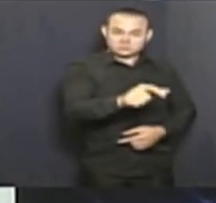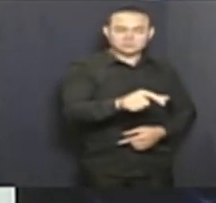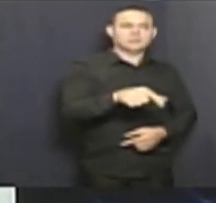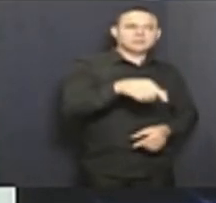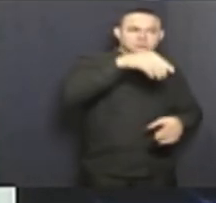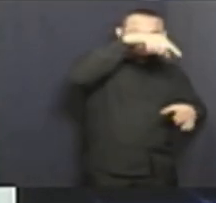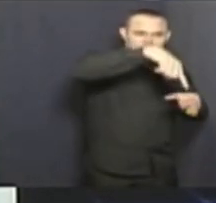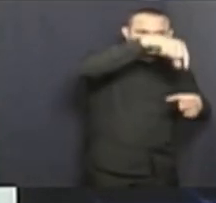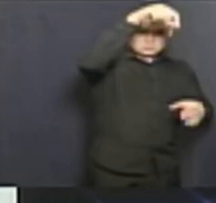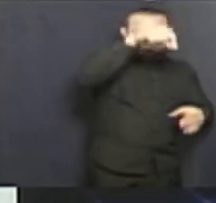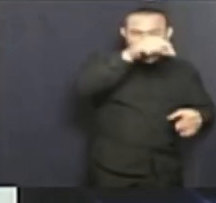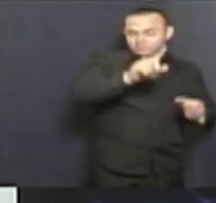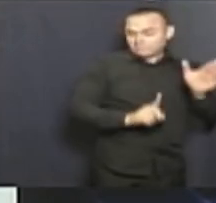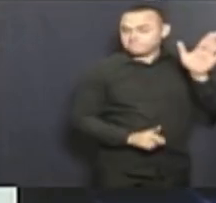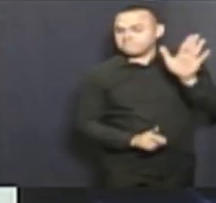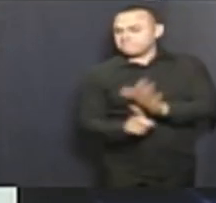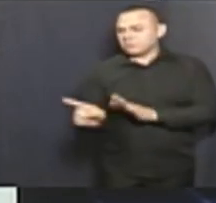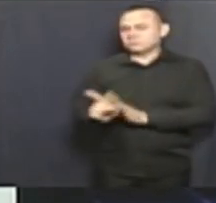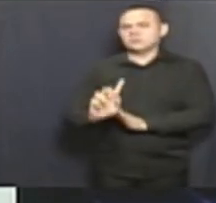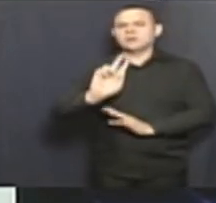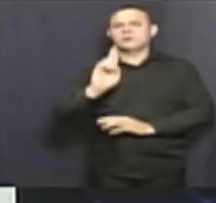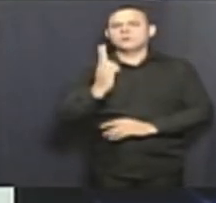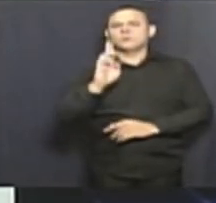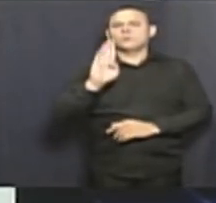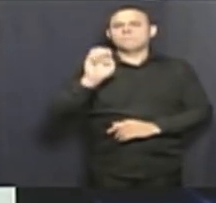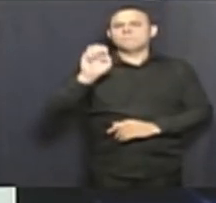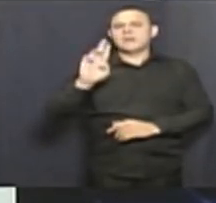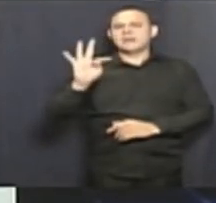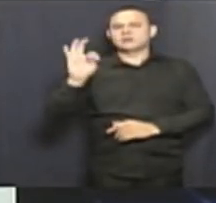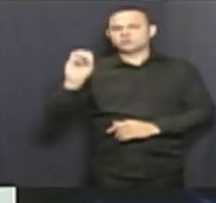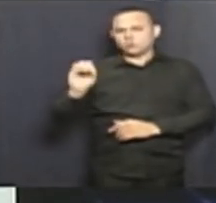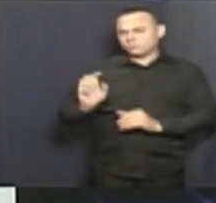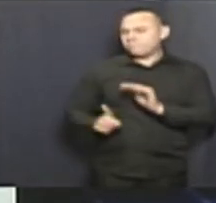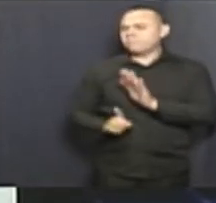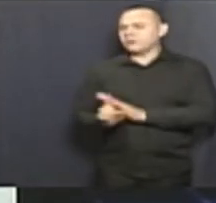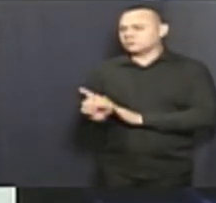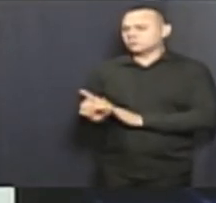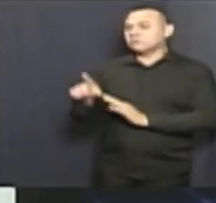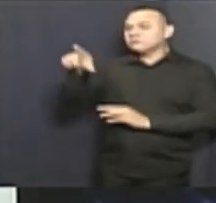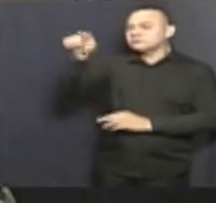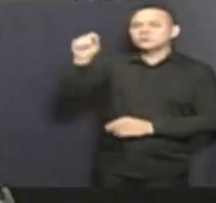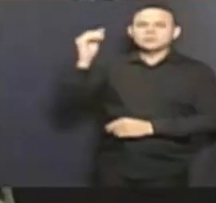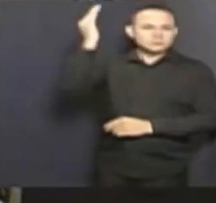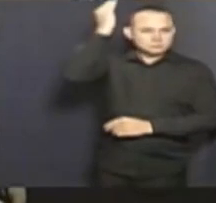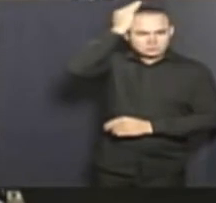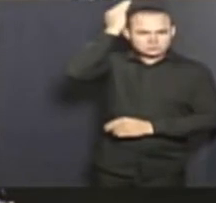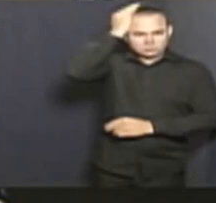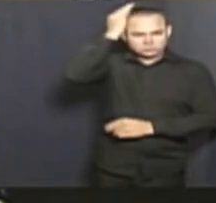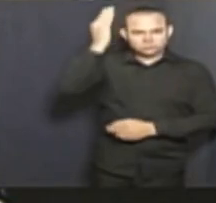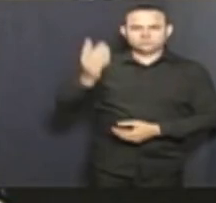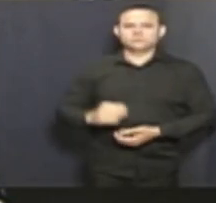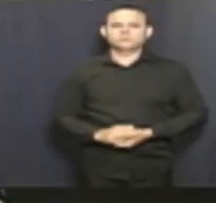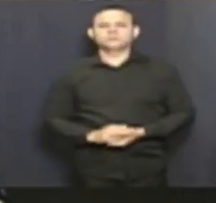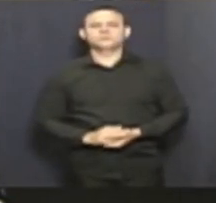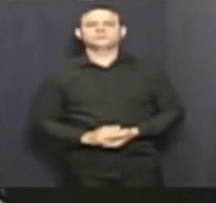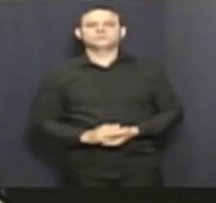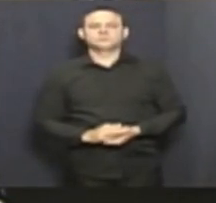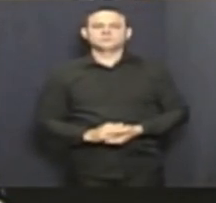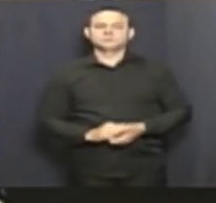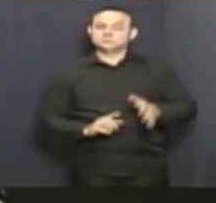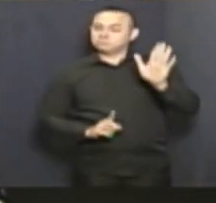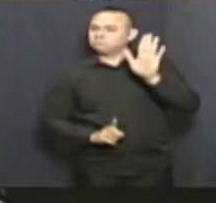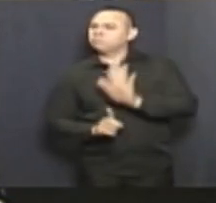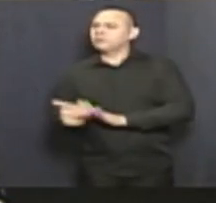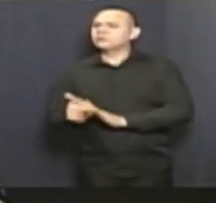fazer a pergunta agora é humberto amado se é o candidato reinaldo pergunta para o candidato reinaldo azambuja